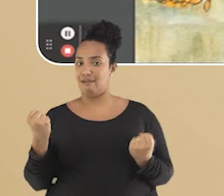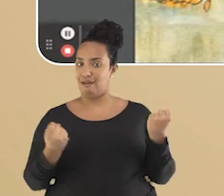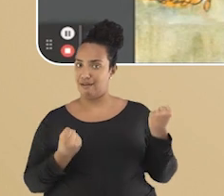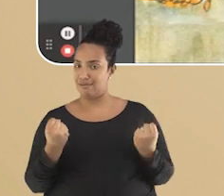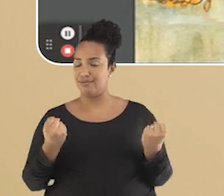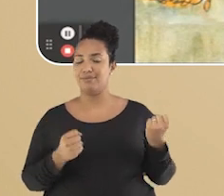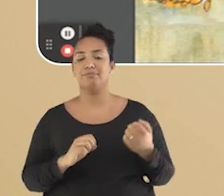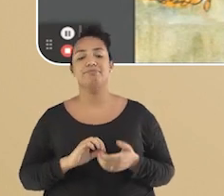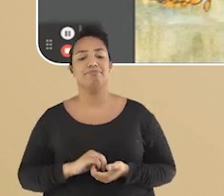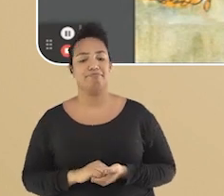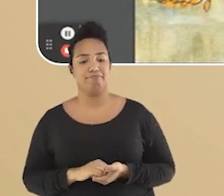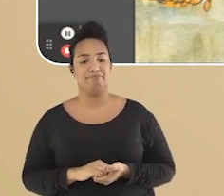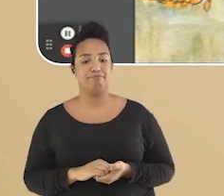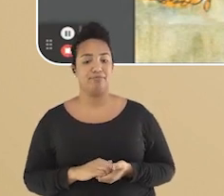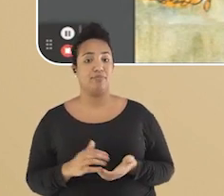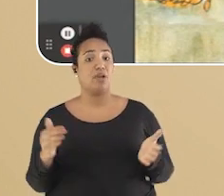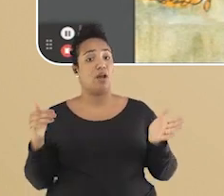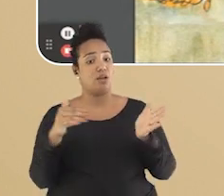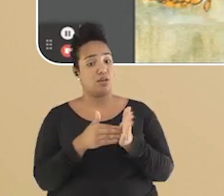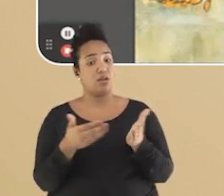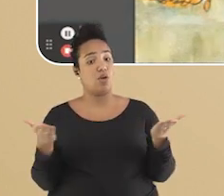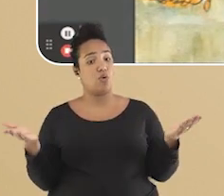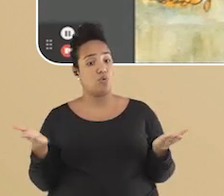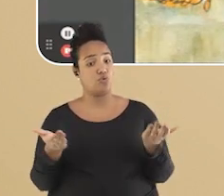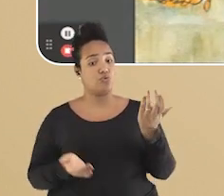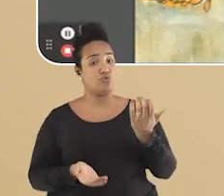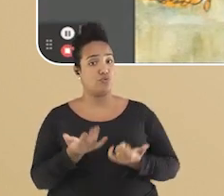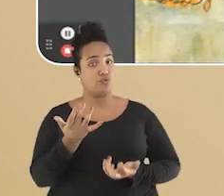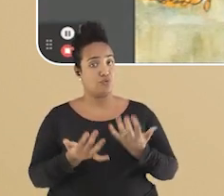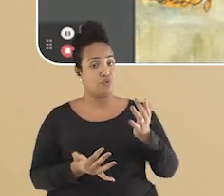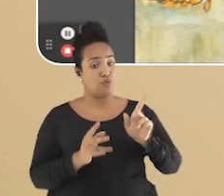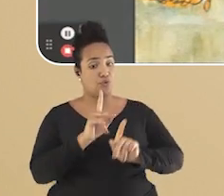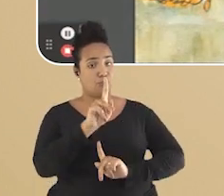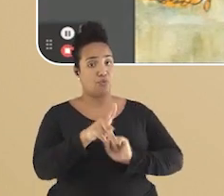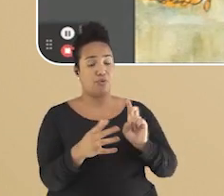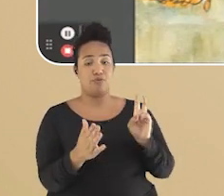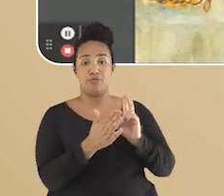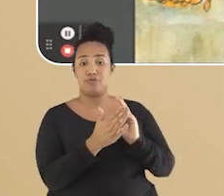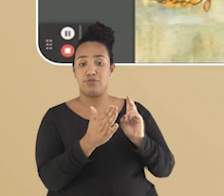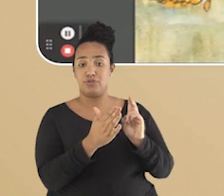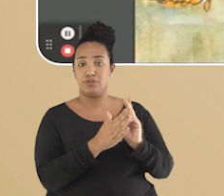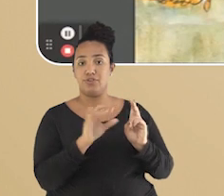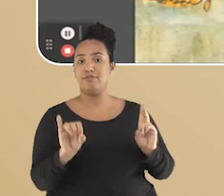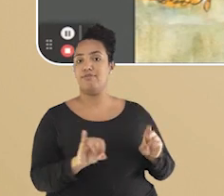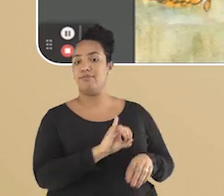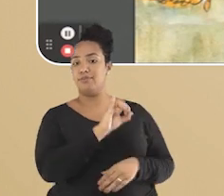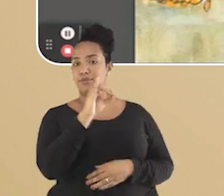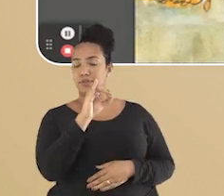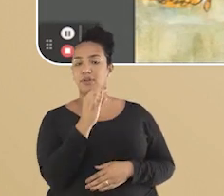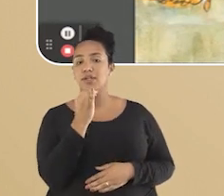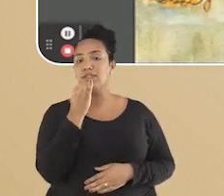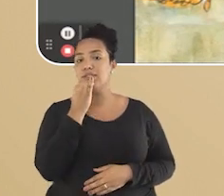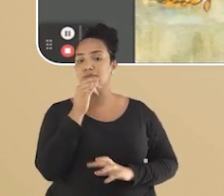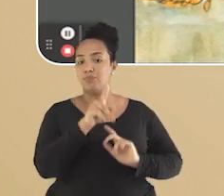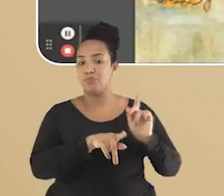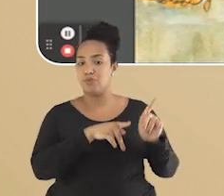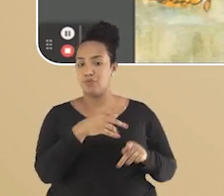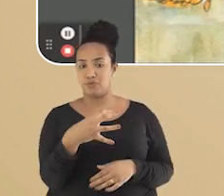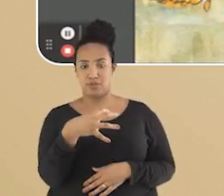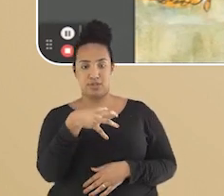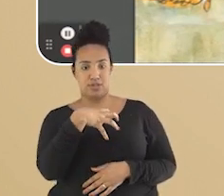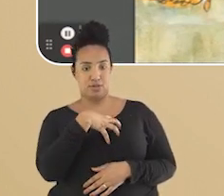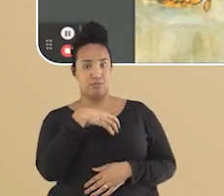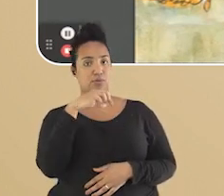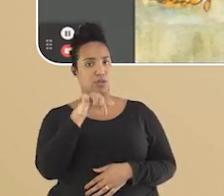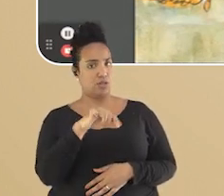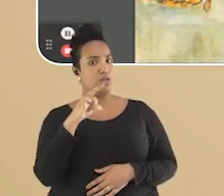Ainda hoje, o fogo é sagrado para os indígenas. O povo Pataxó, na Bahia, por exemplo, faz